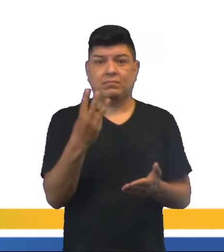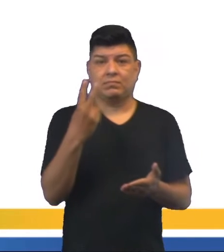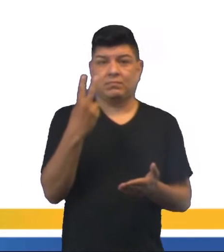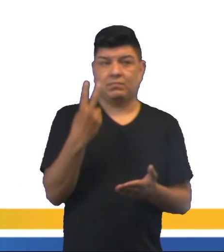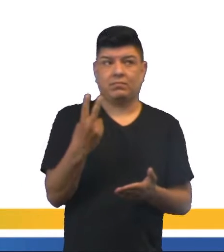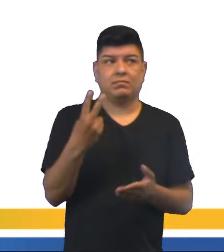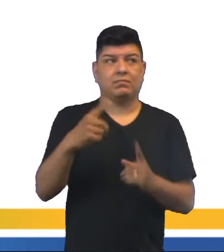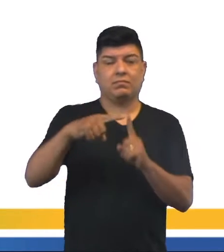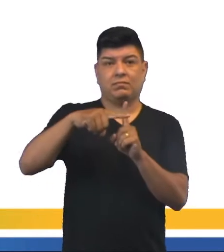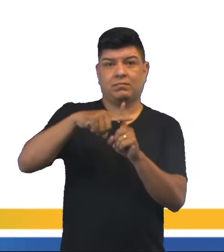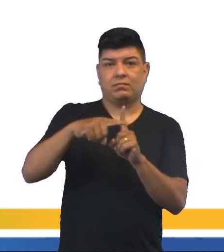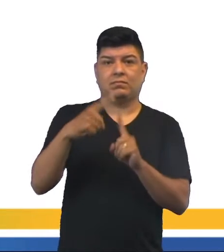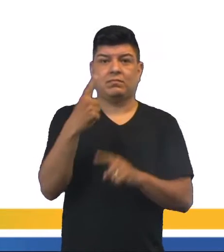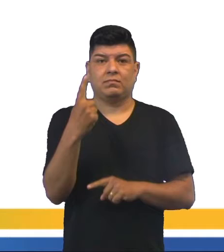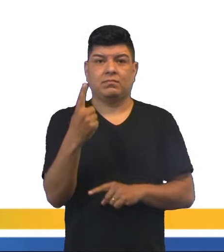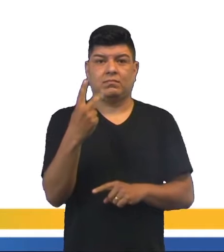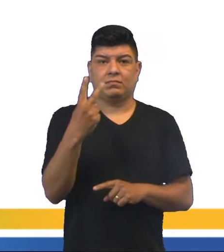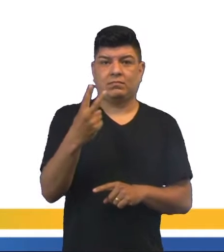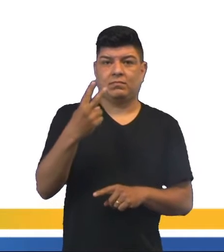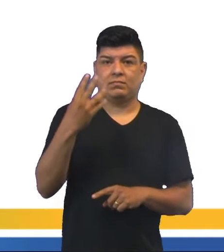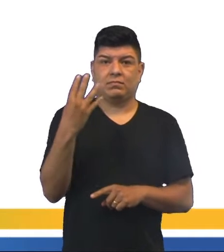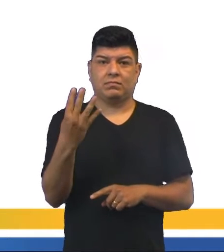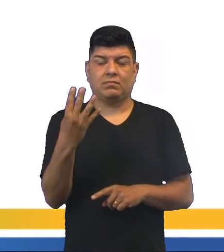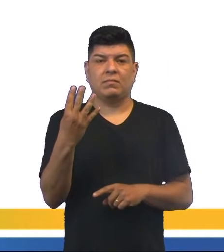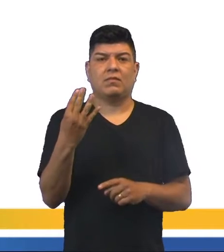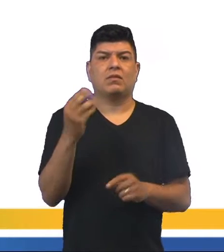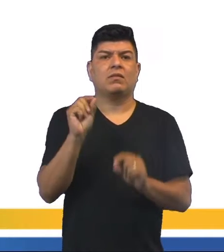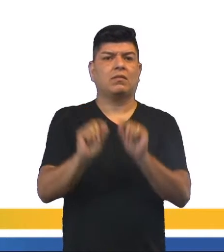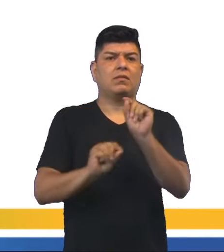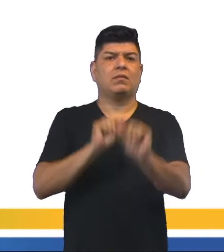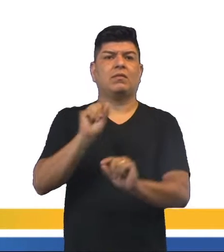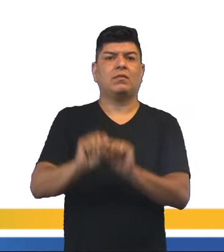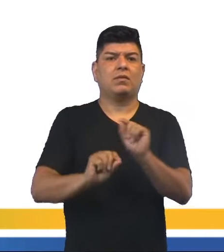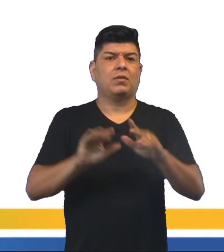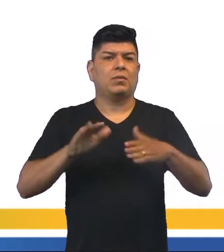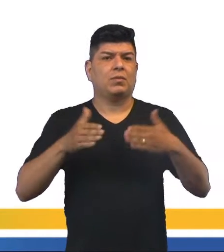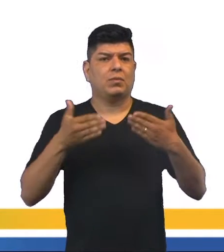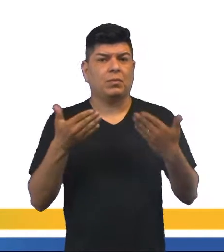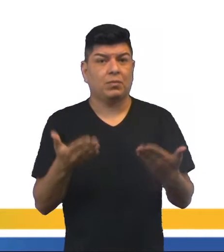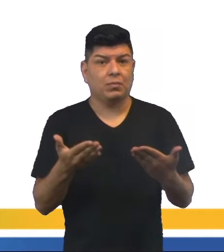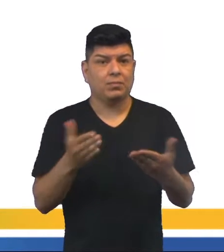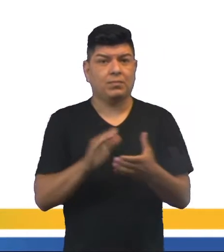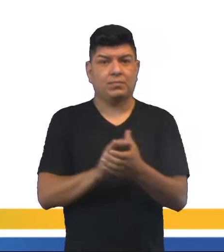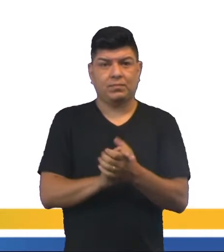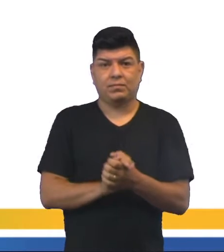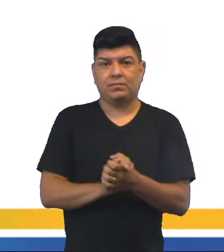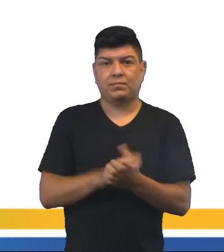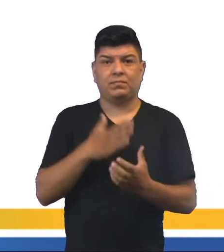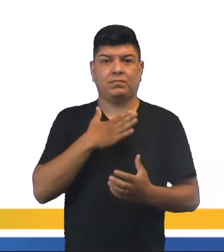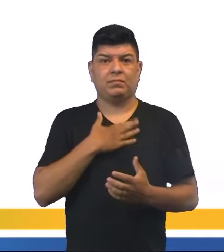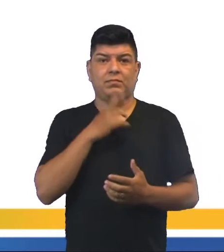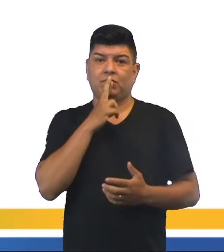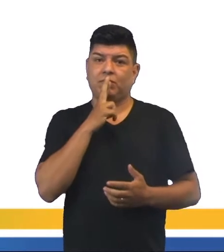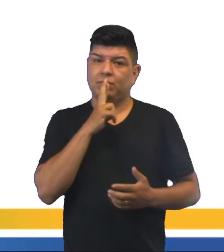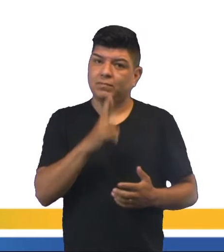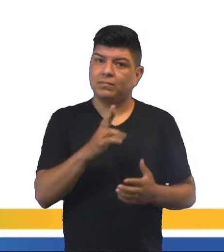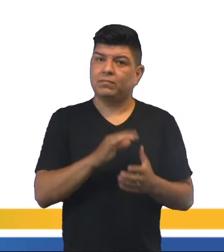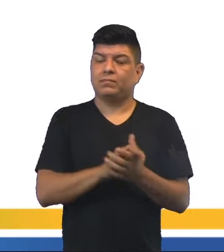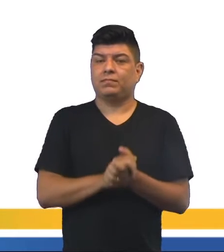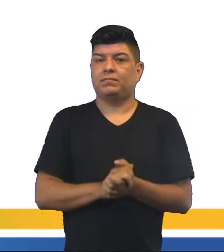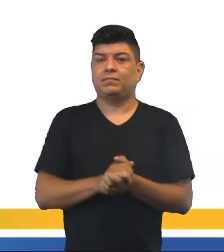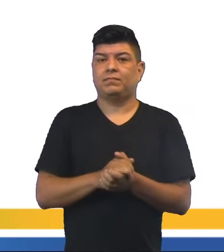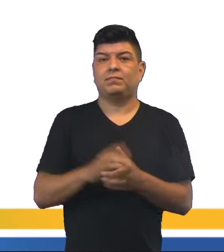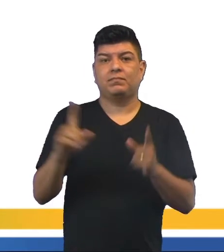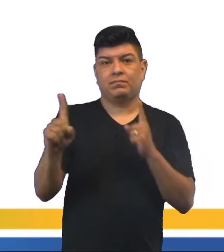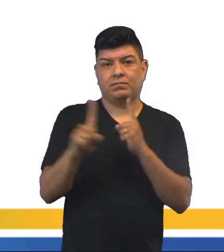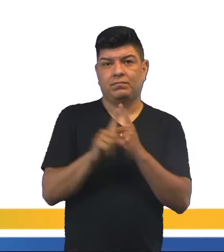mas 124 que que vai dar qual vai ser o qual vai ser o meu resultado eu peguei